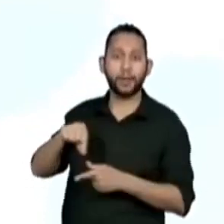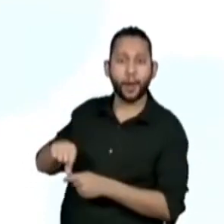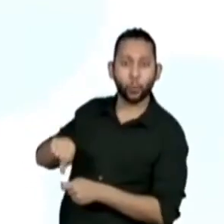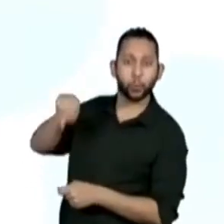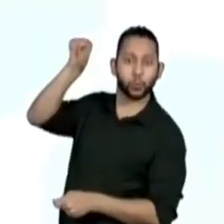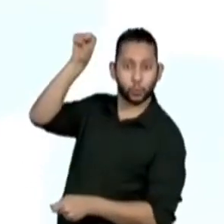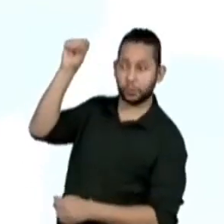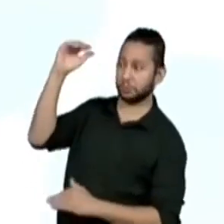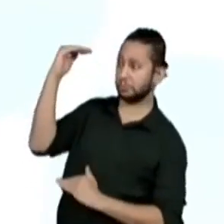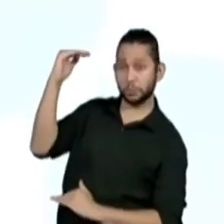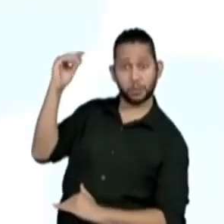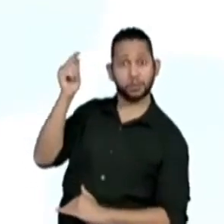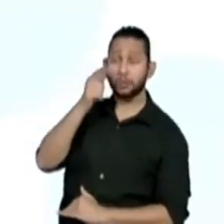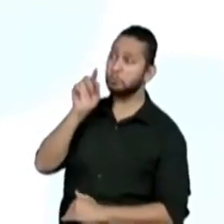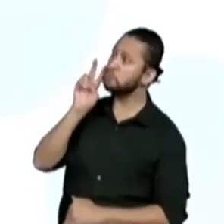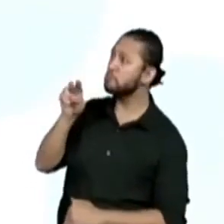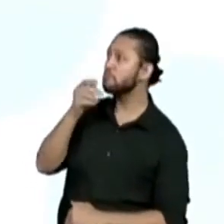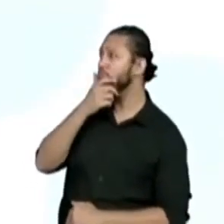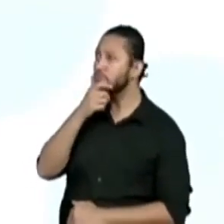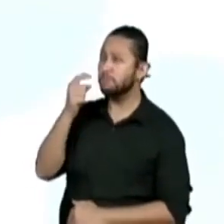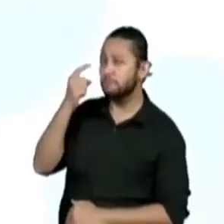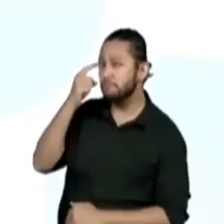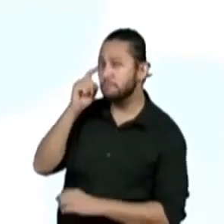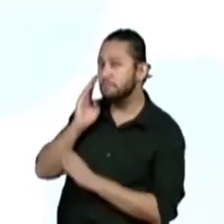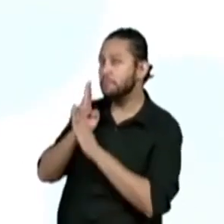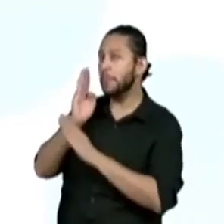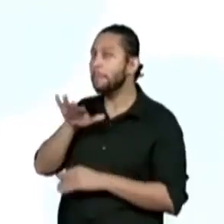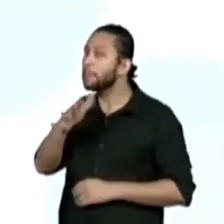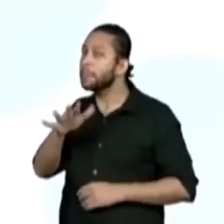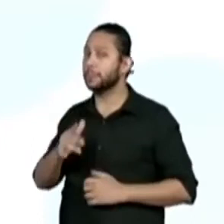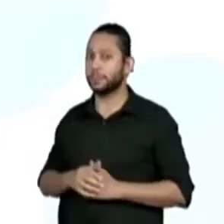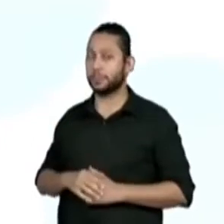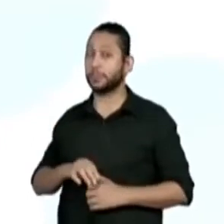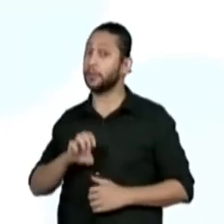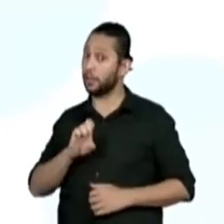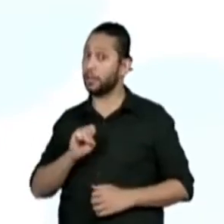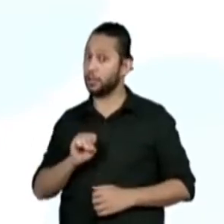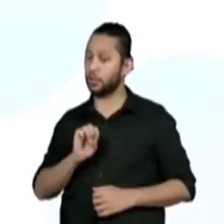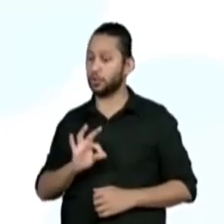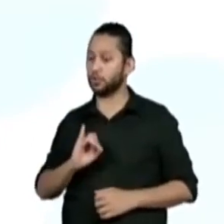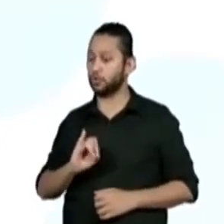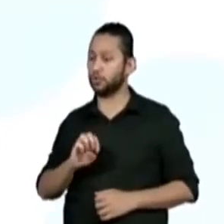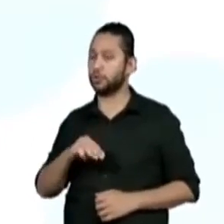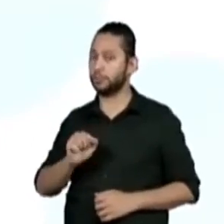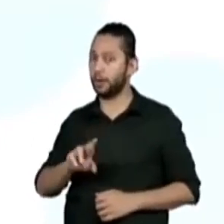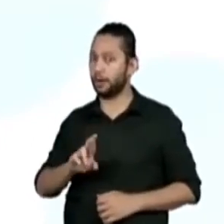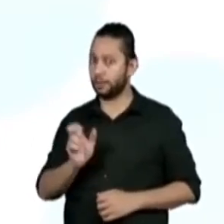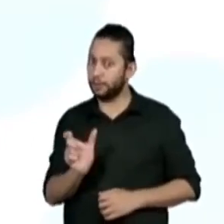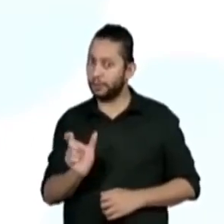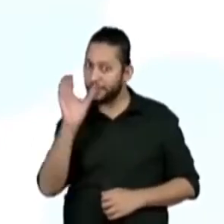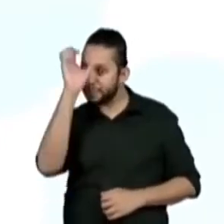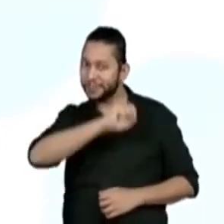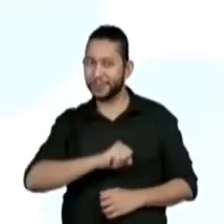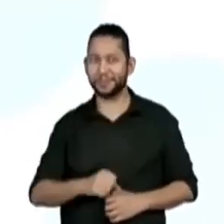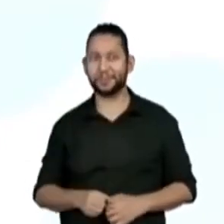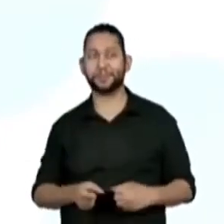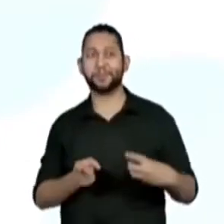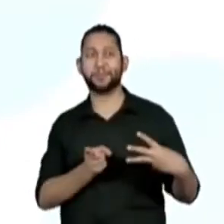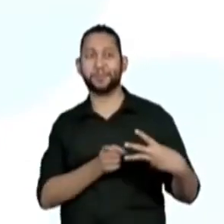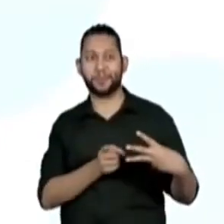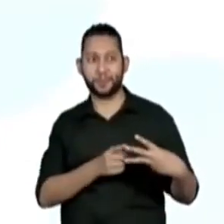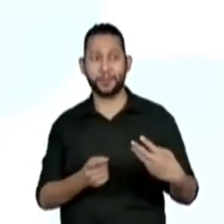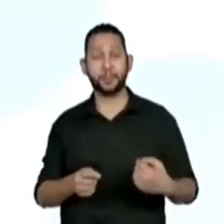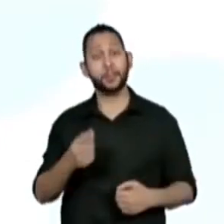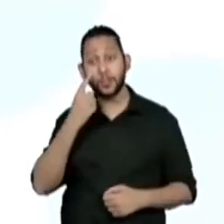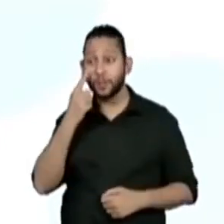aula. Aprendemos a estimar alturas, lembrando, estimar, né? Sim. Nós realizamos também medição